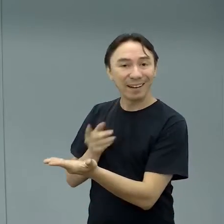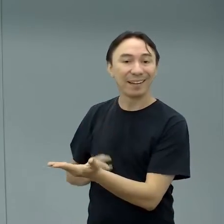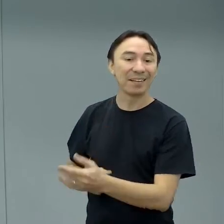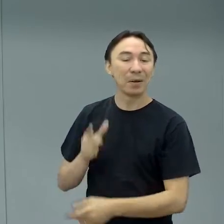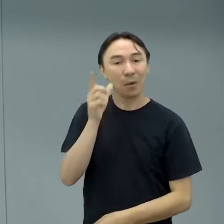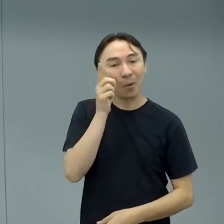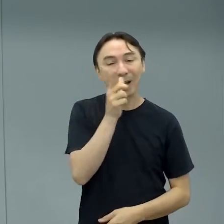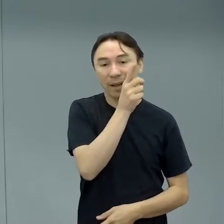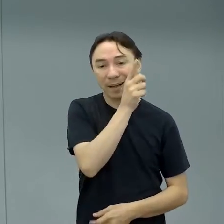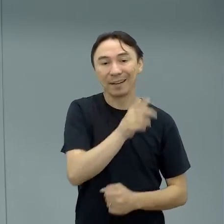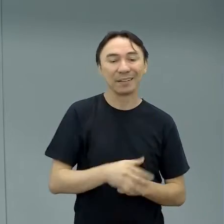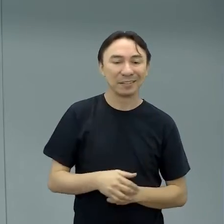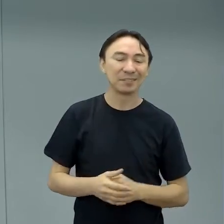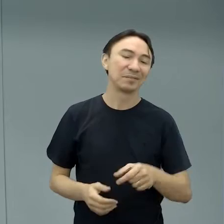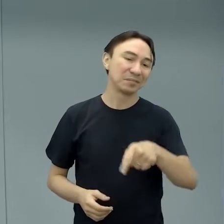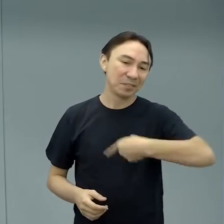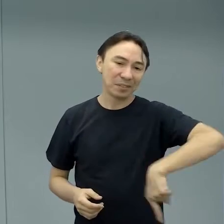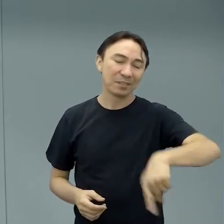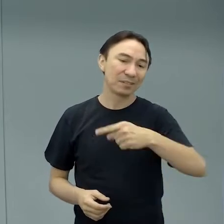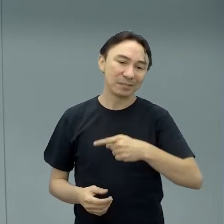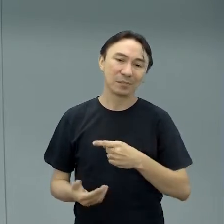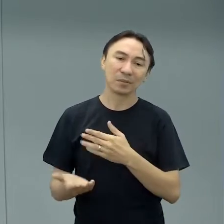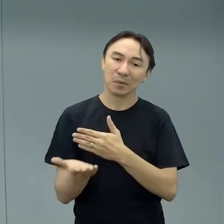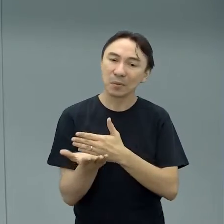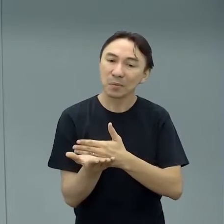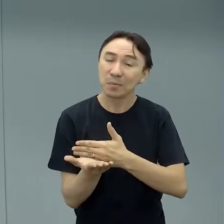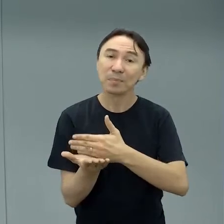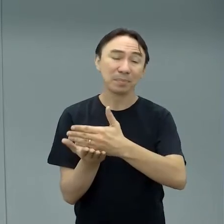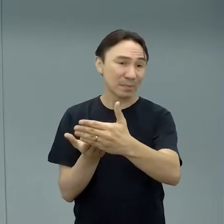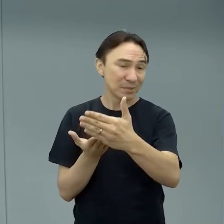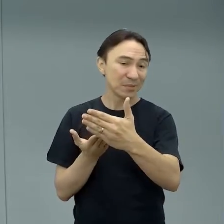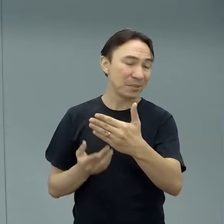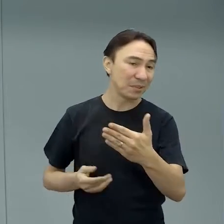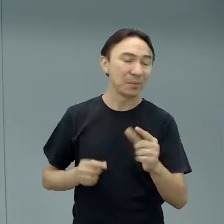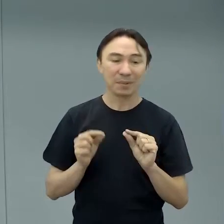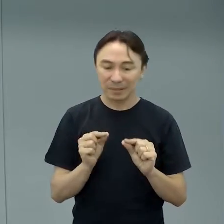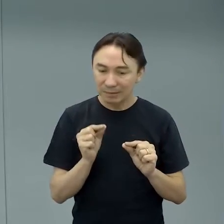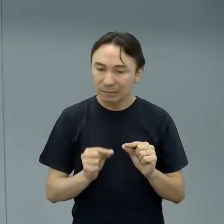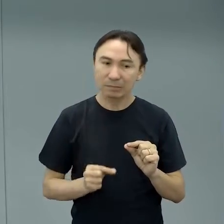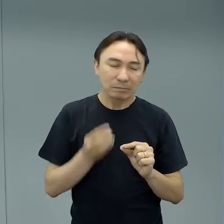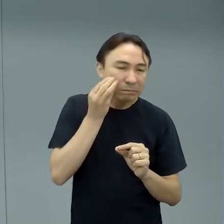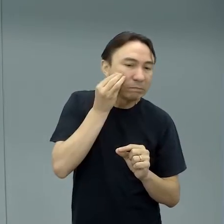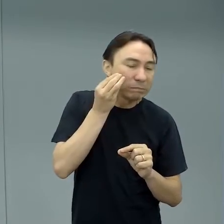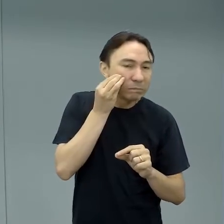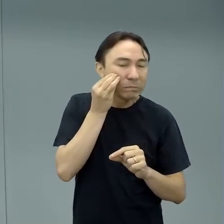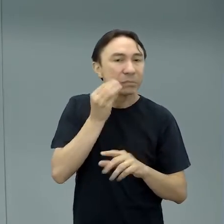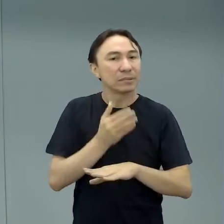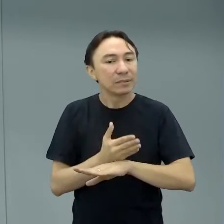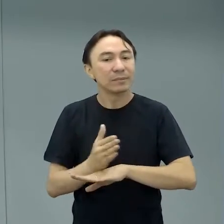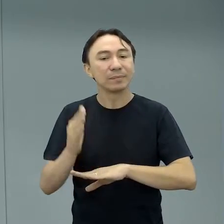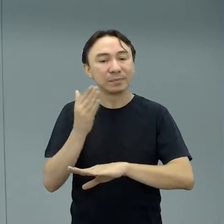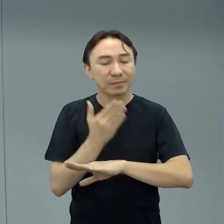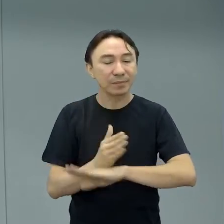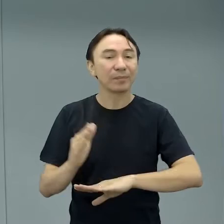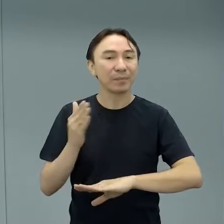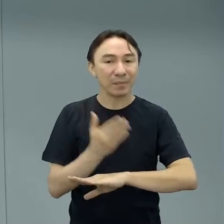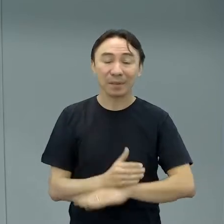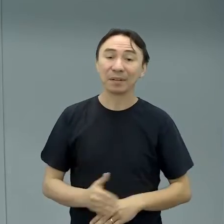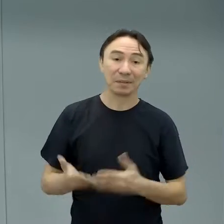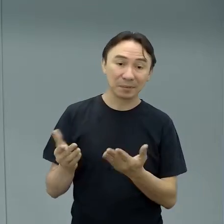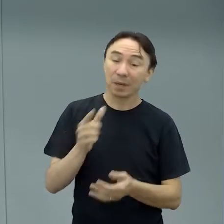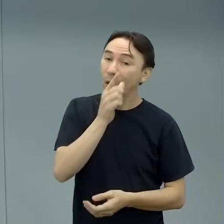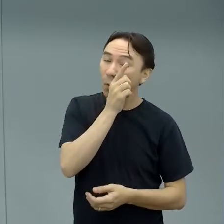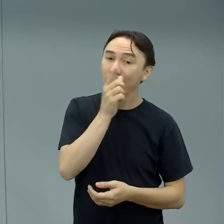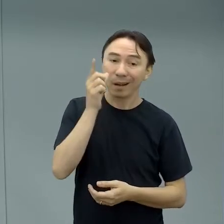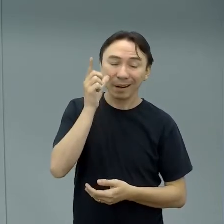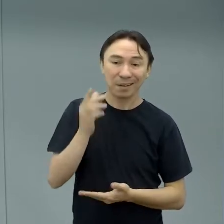coisas, né? Ou começou a saber, assim, tentar trabalhar de alguma forma. E a Luana trouxe, e eu trouxe a Luana aqui